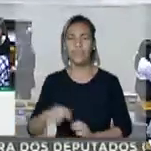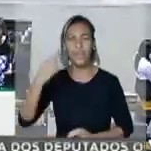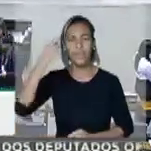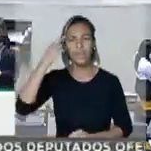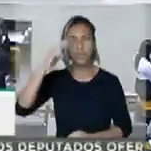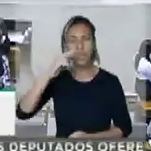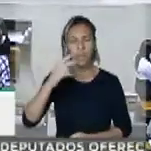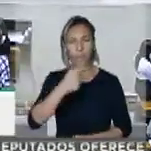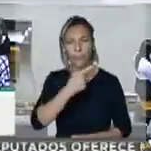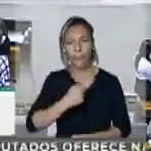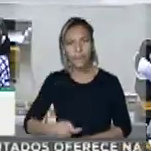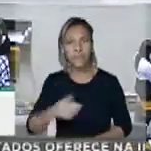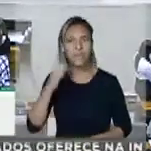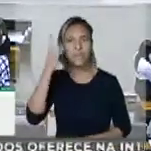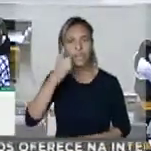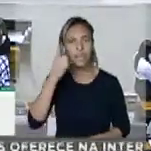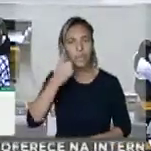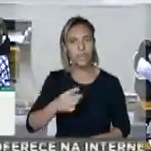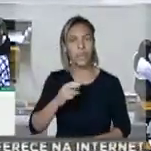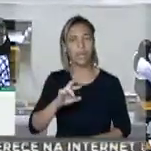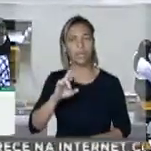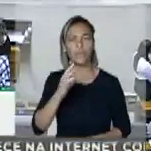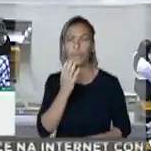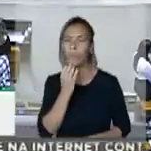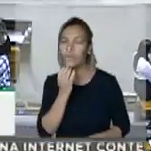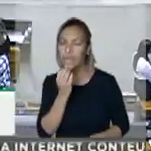Senhor presidente, deputado Rodrigo Maia,